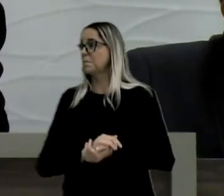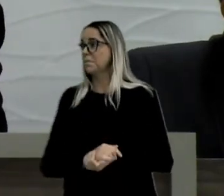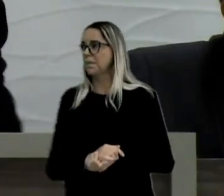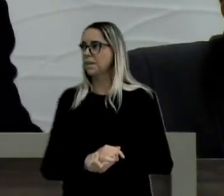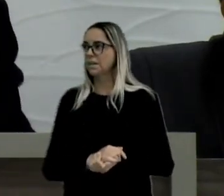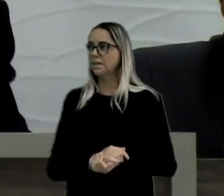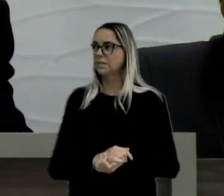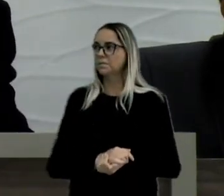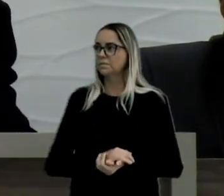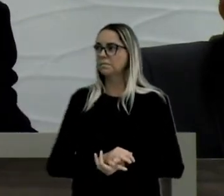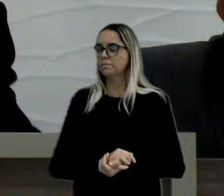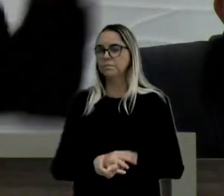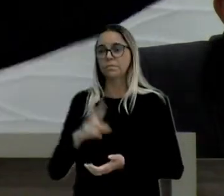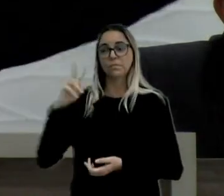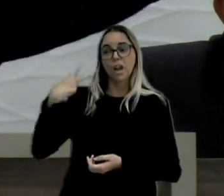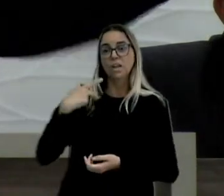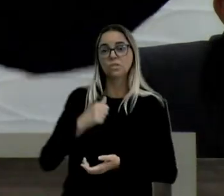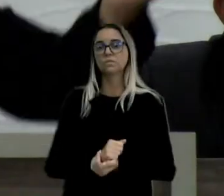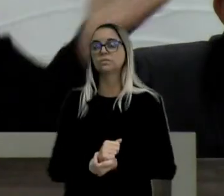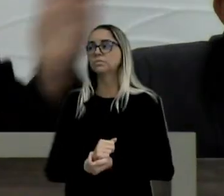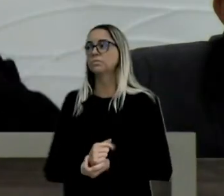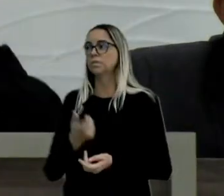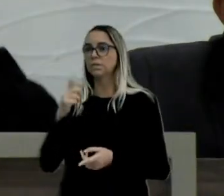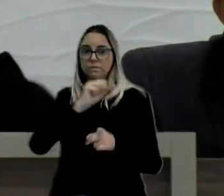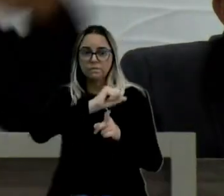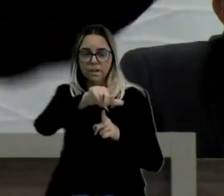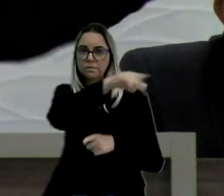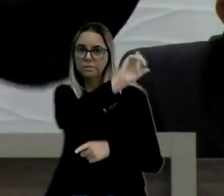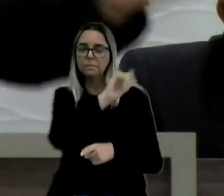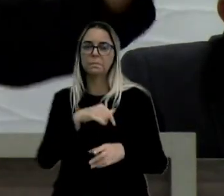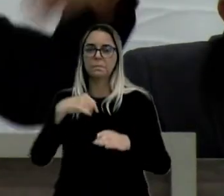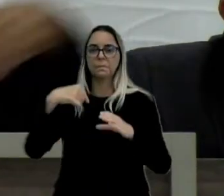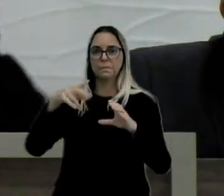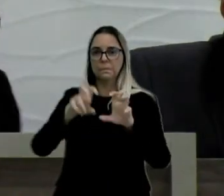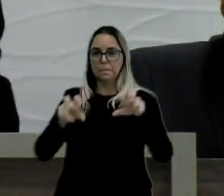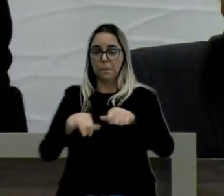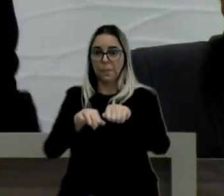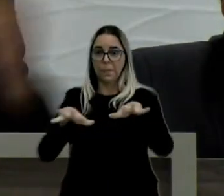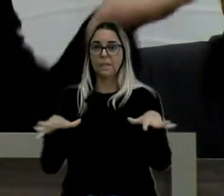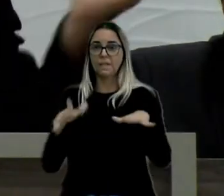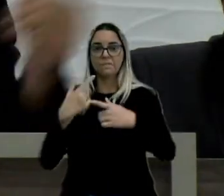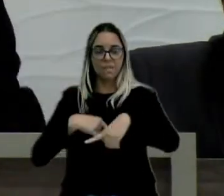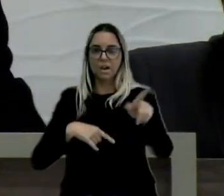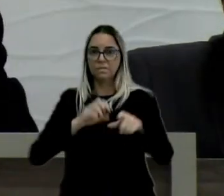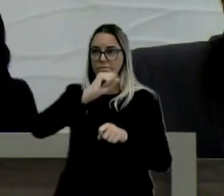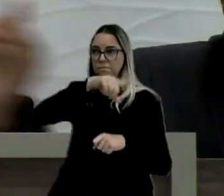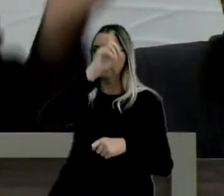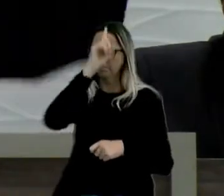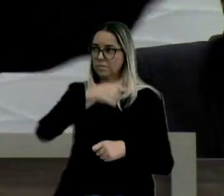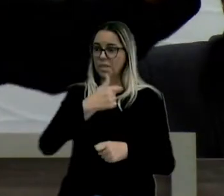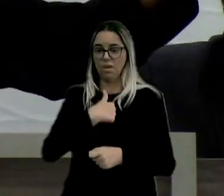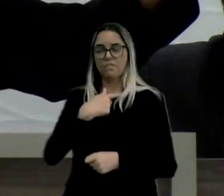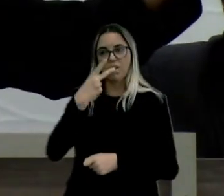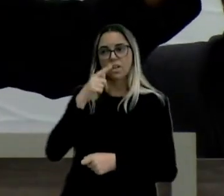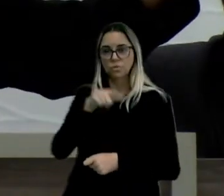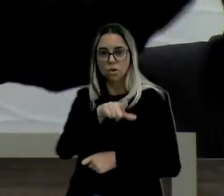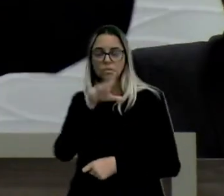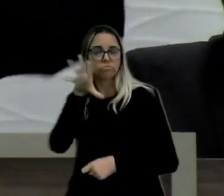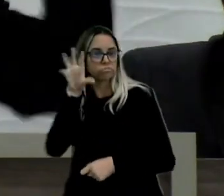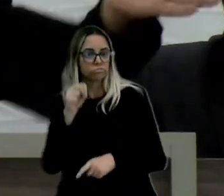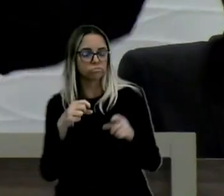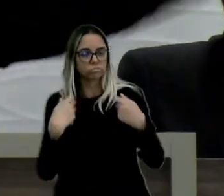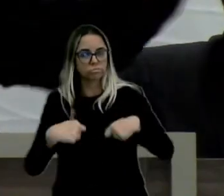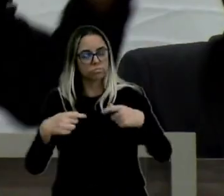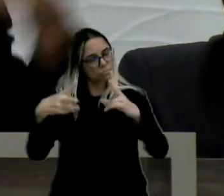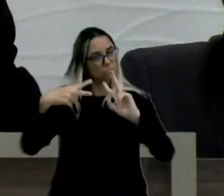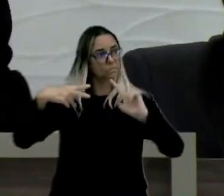eu Vereador retirando de plenário se retire do plenário vá se retire eu tô falando eu tô falando sen tem que escutar o